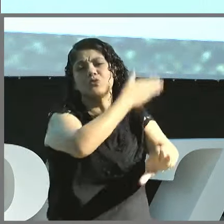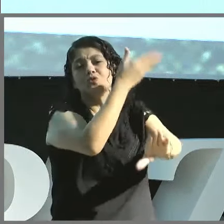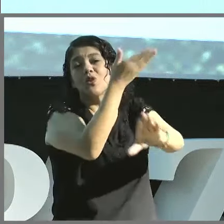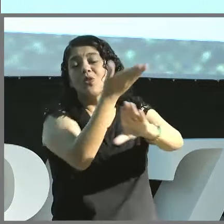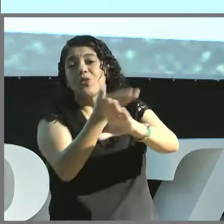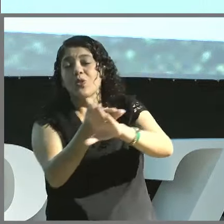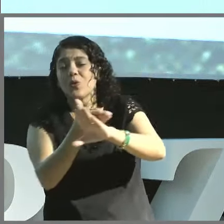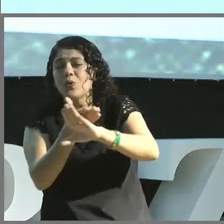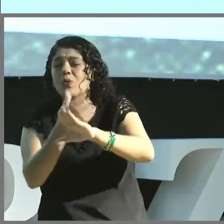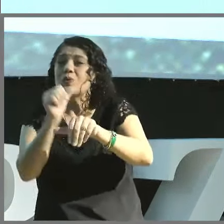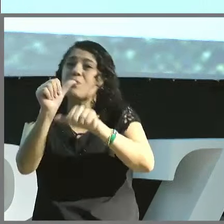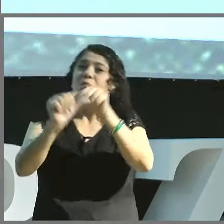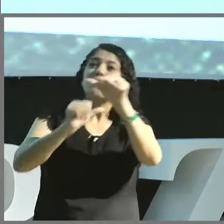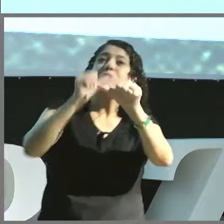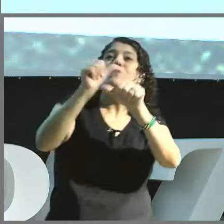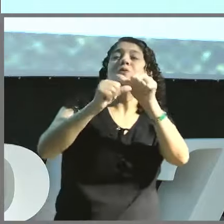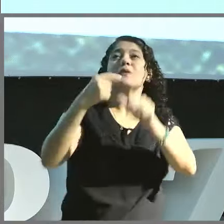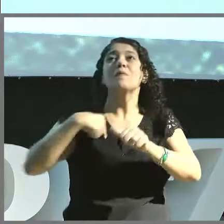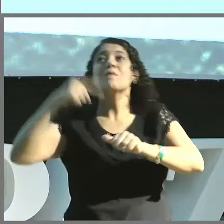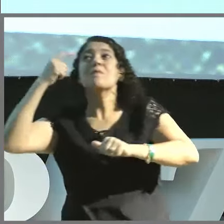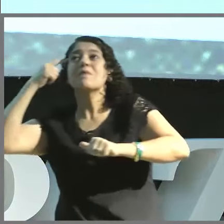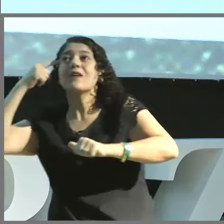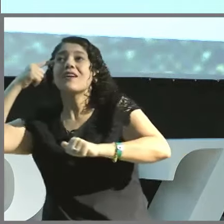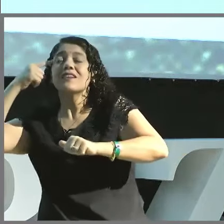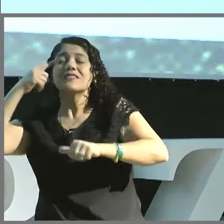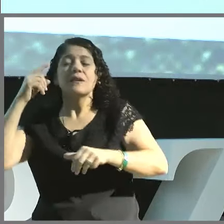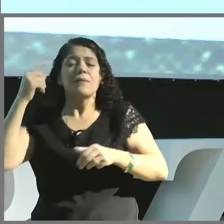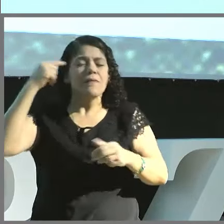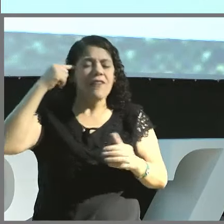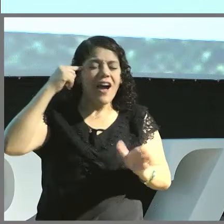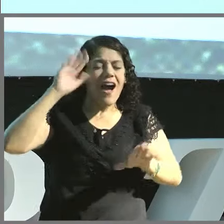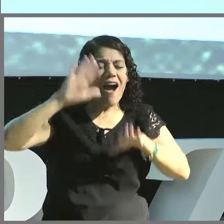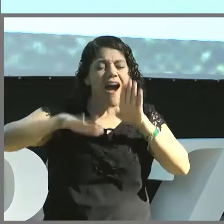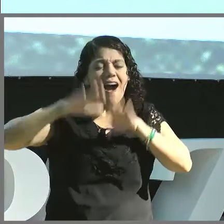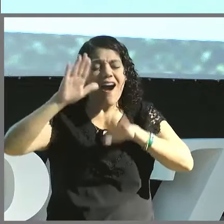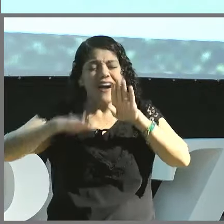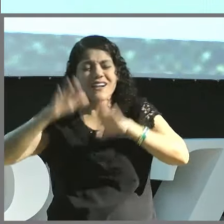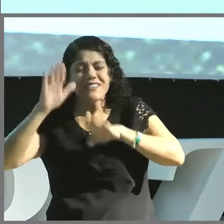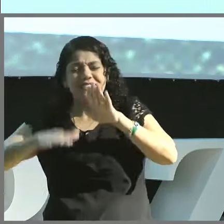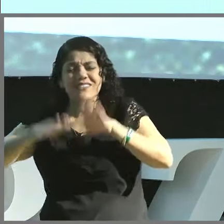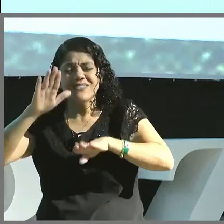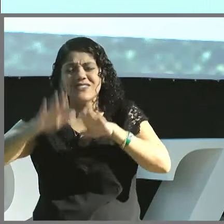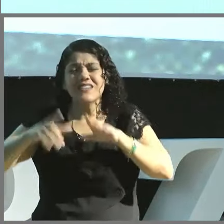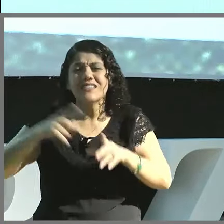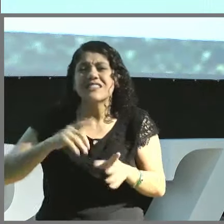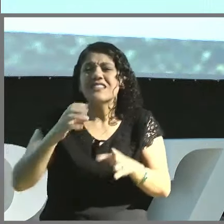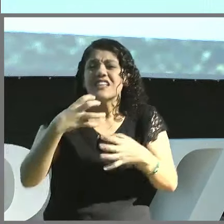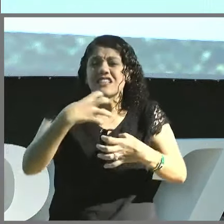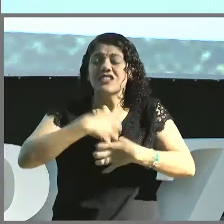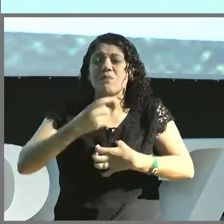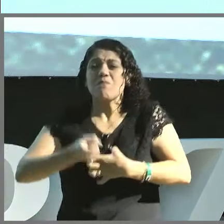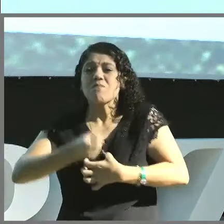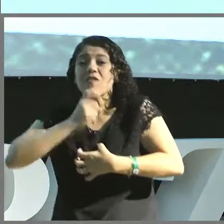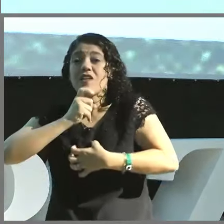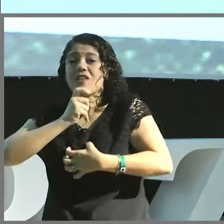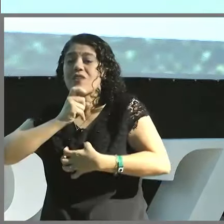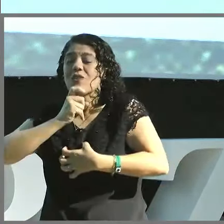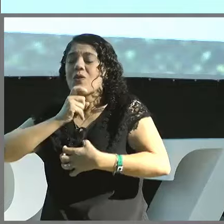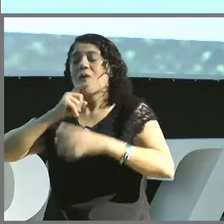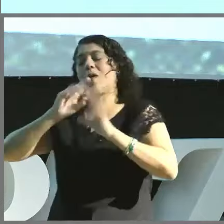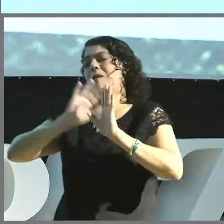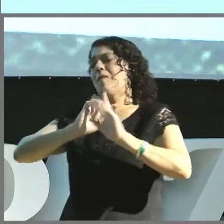Ele virá, quem sabe cavalgará a madrugada fria. E quando ele chegar, correrei para ele e